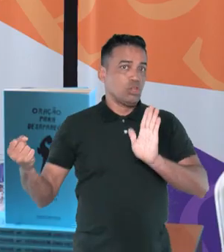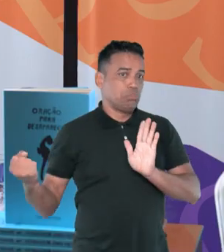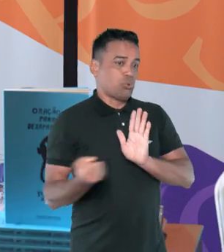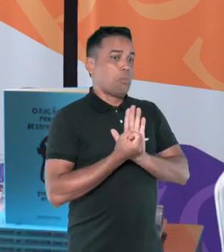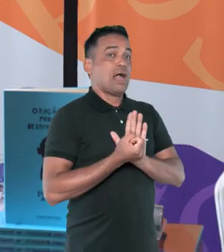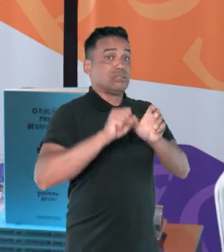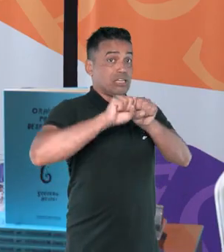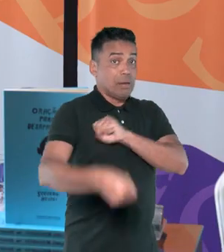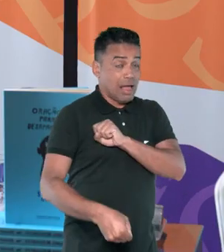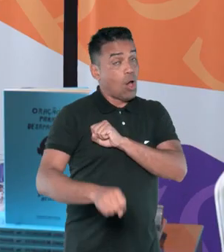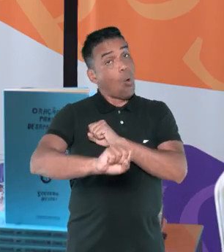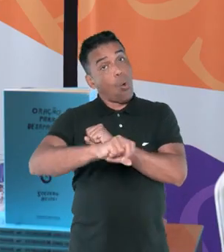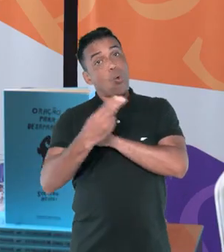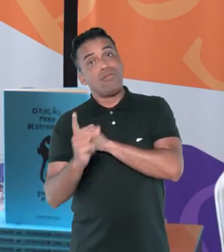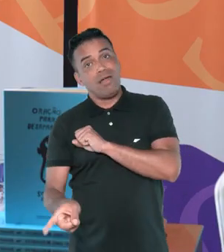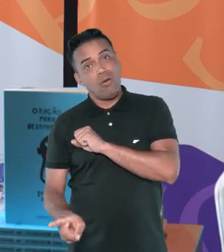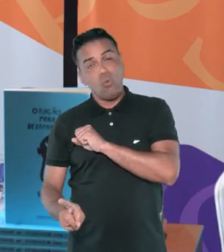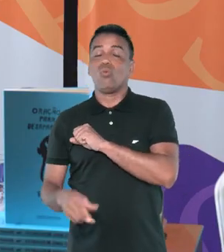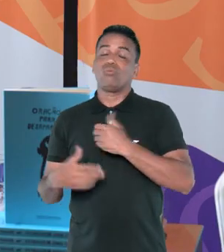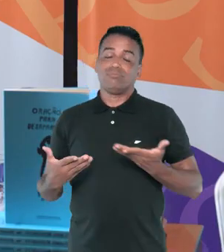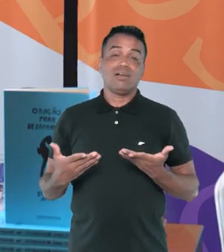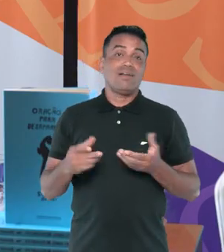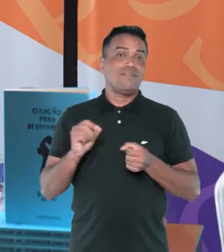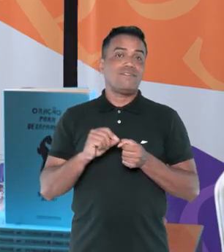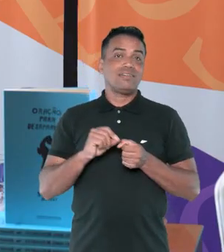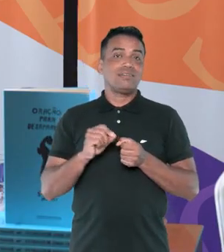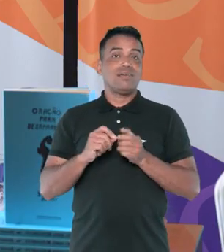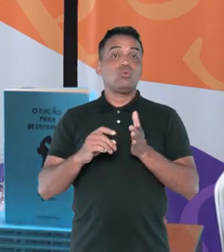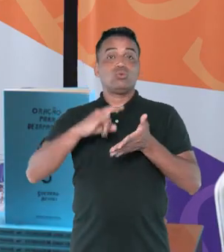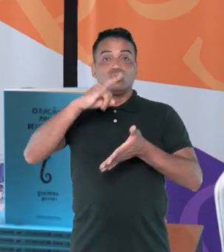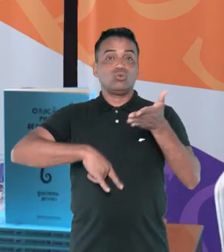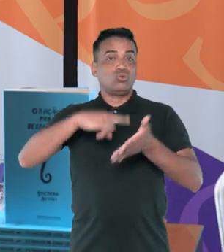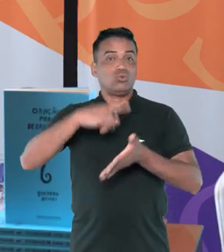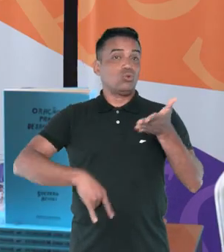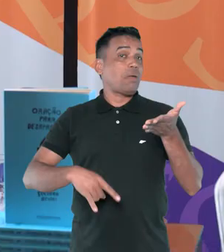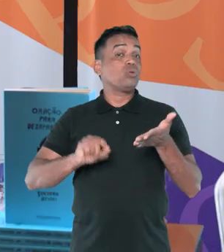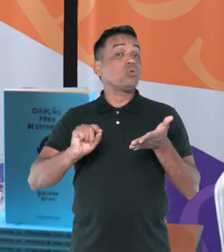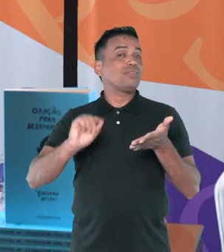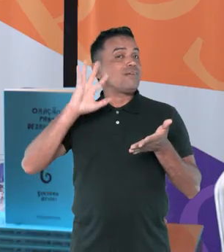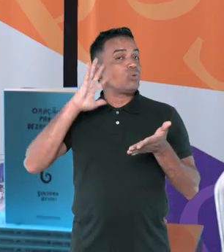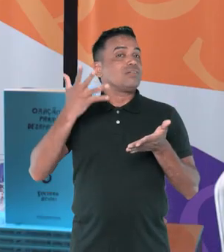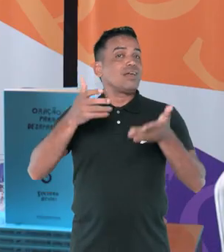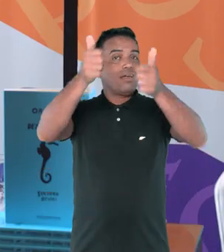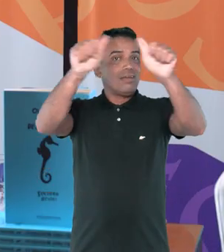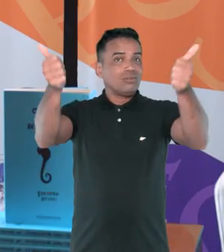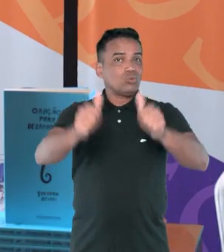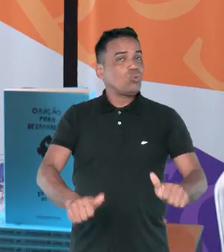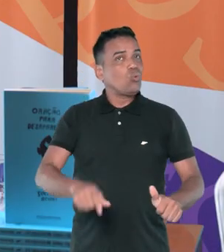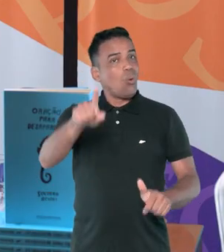ou não, pode até se transportar para os dias de hoje, e fazia um parecer sobre qual a situação daquele